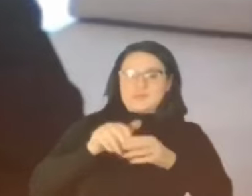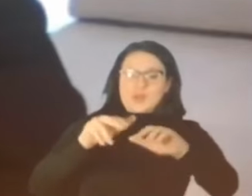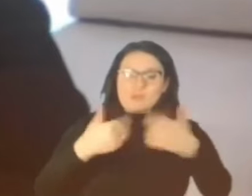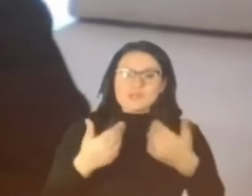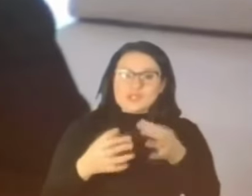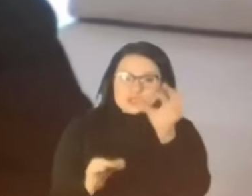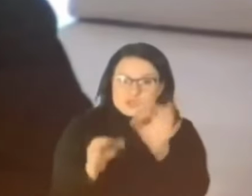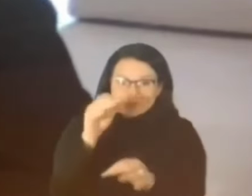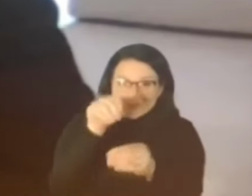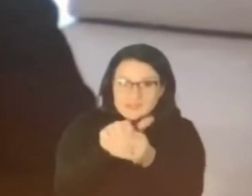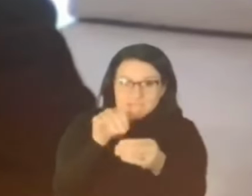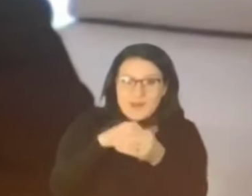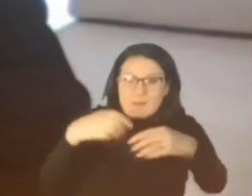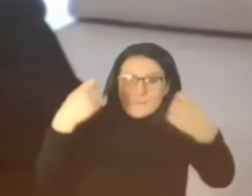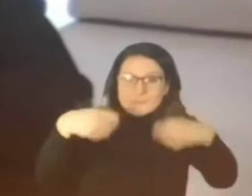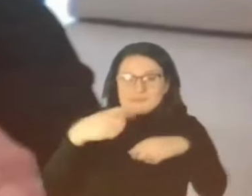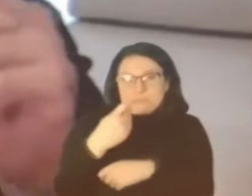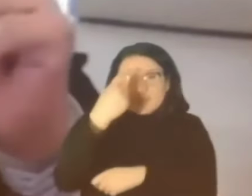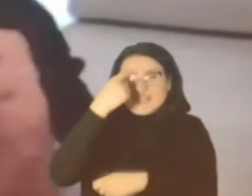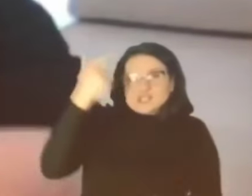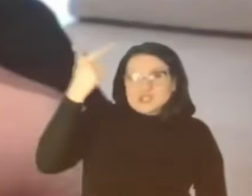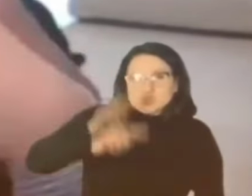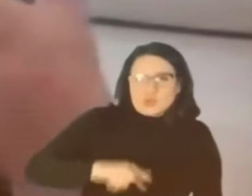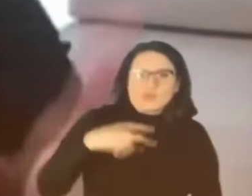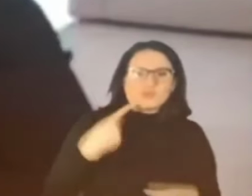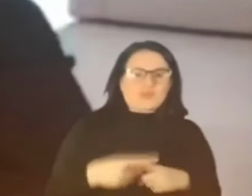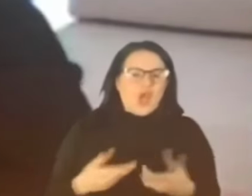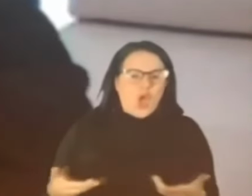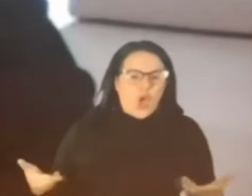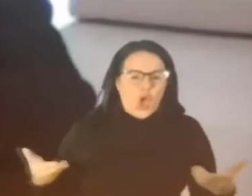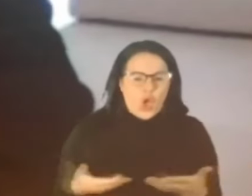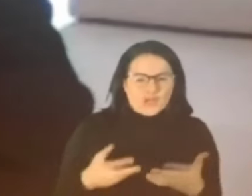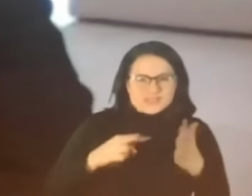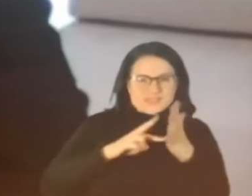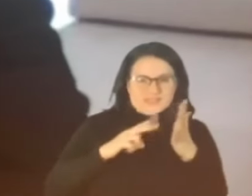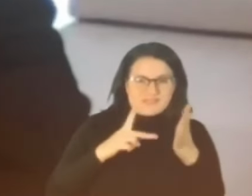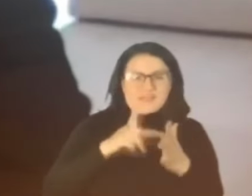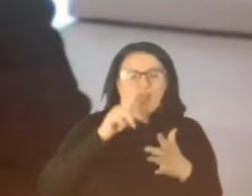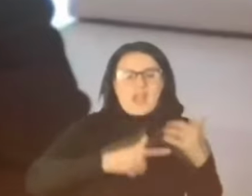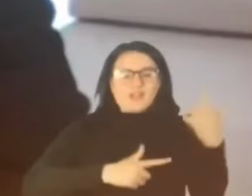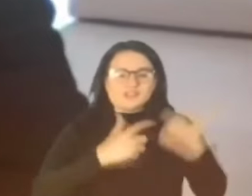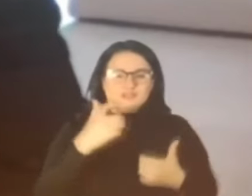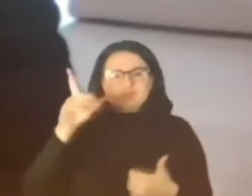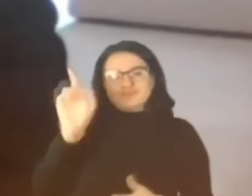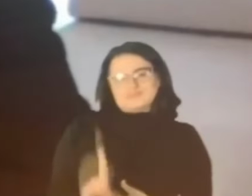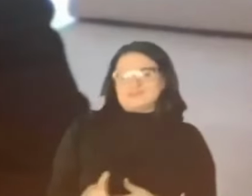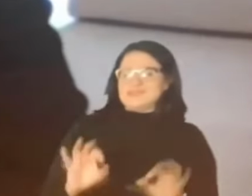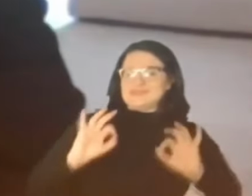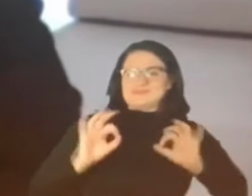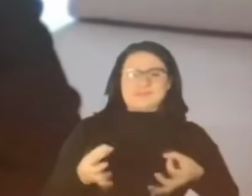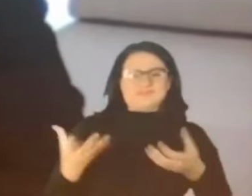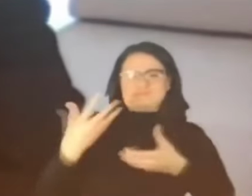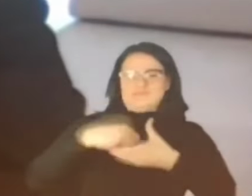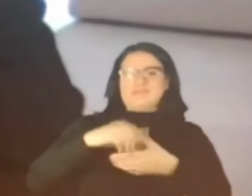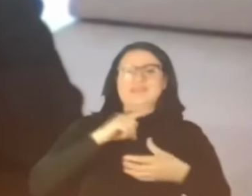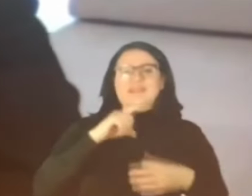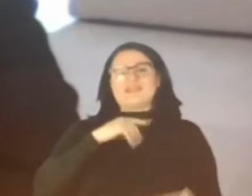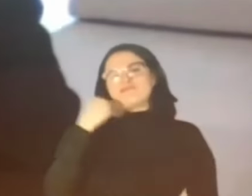precisa, nesse sentido, ser repensada, porque hoje ela é a grande fonte de lawfare no direito, quebrando com isso e